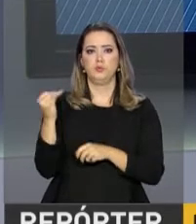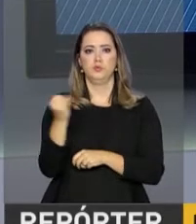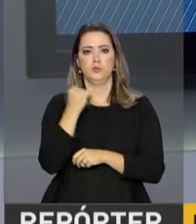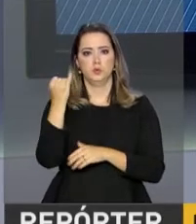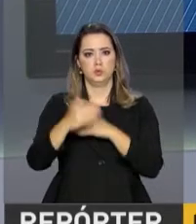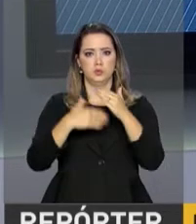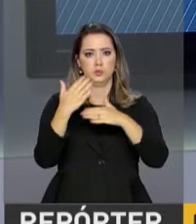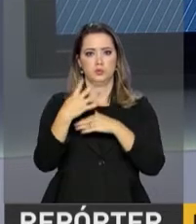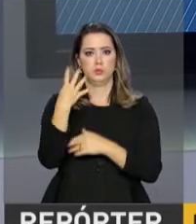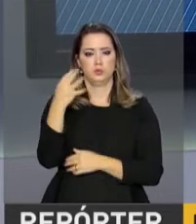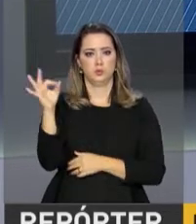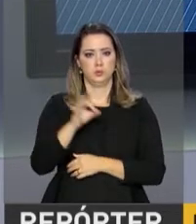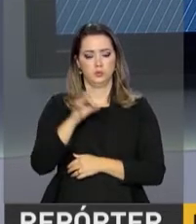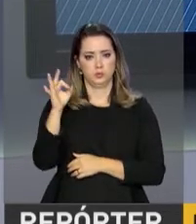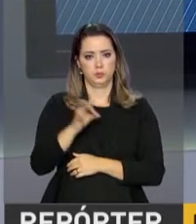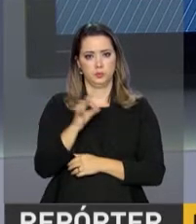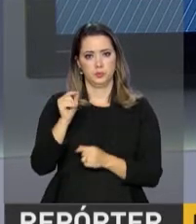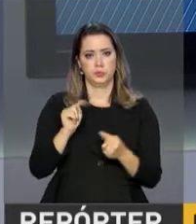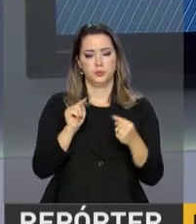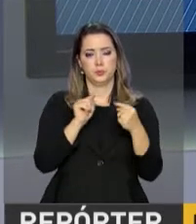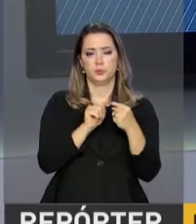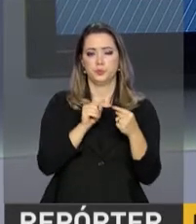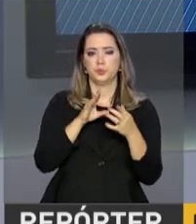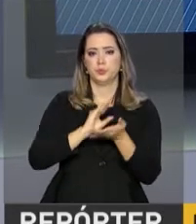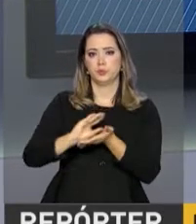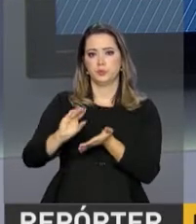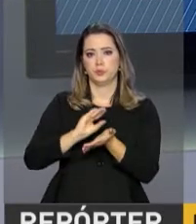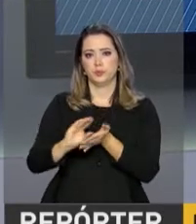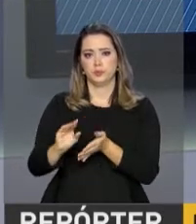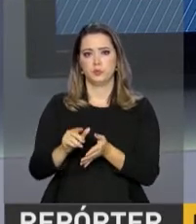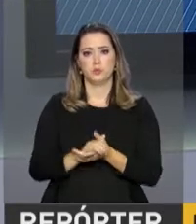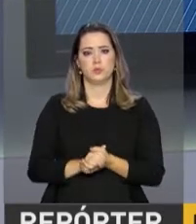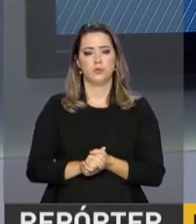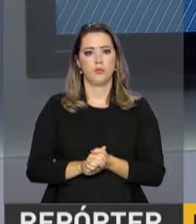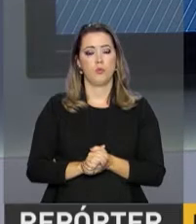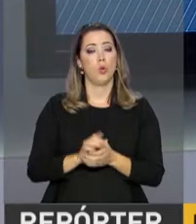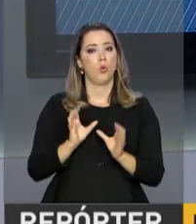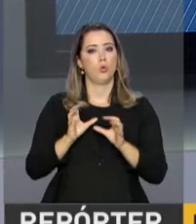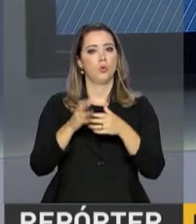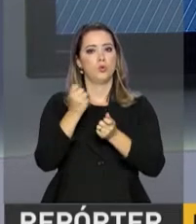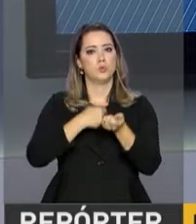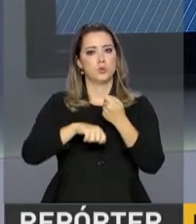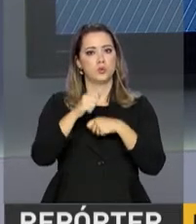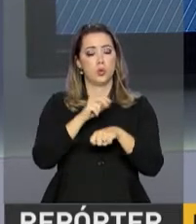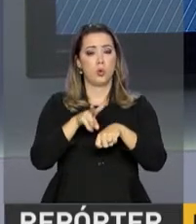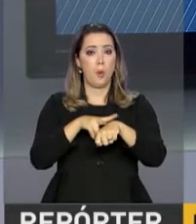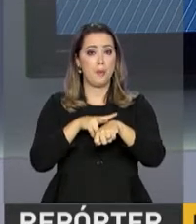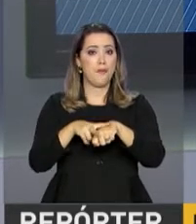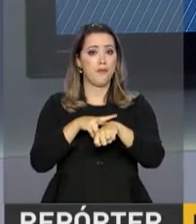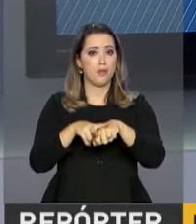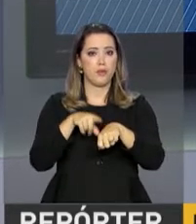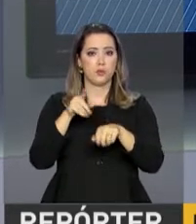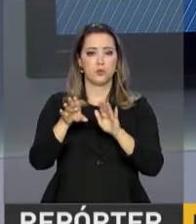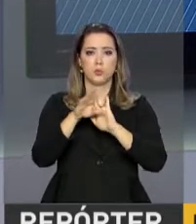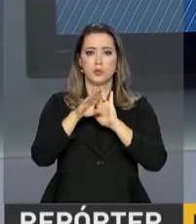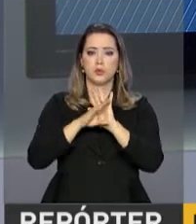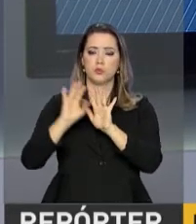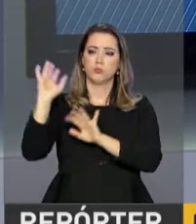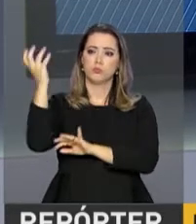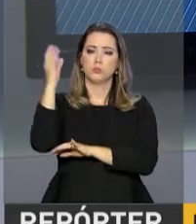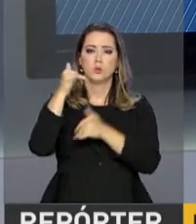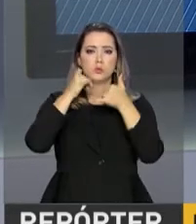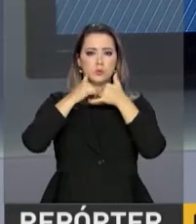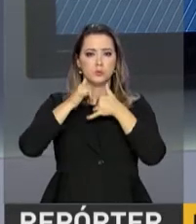destaca com crescimento de 4% na destinação de investimentos o setor de economia verde que inclui projetos de energia